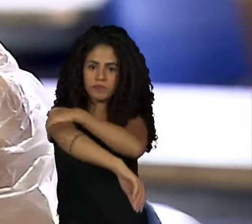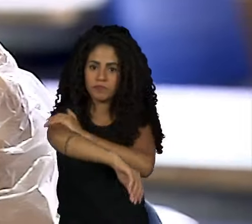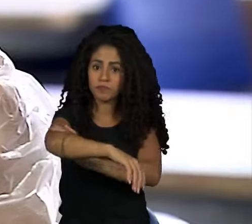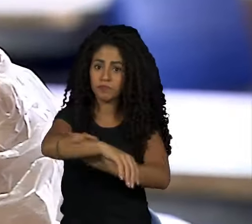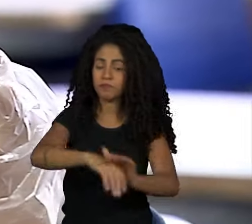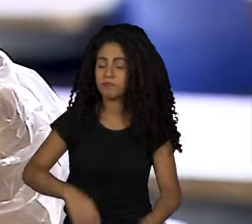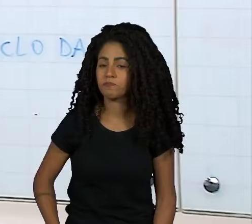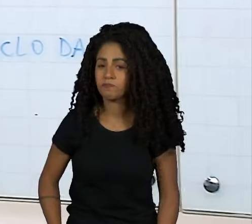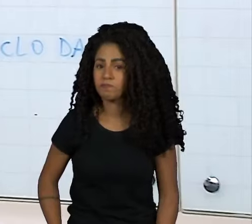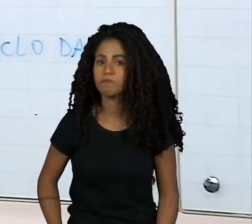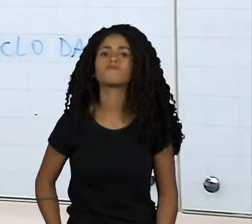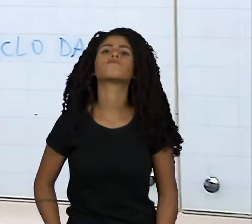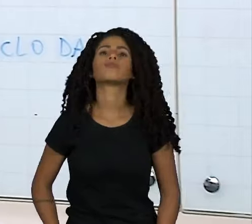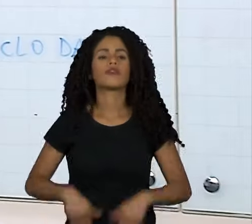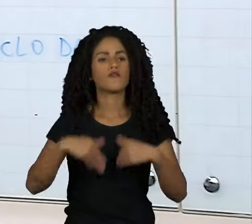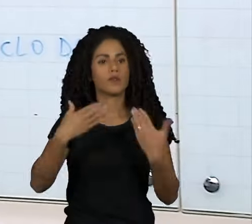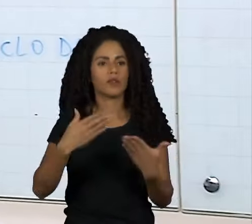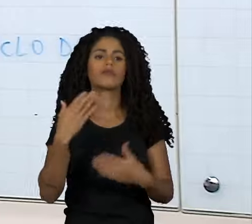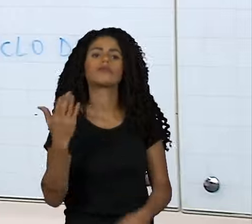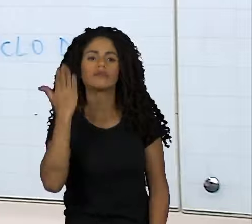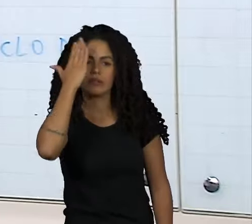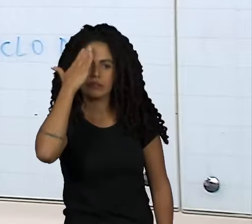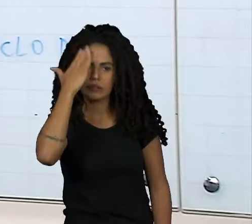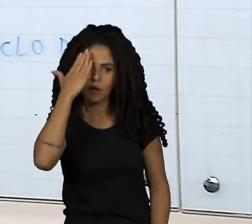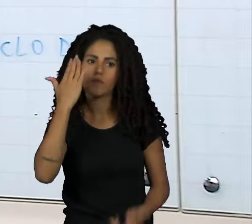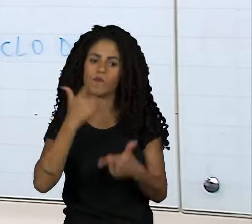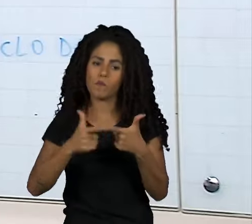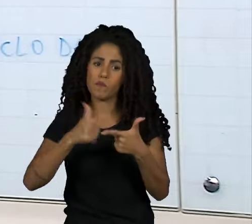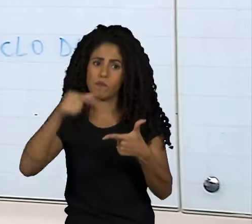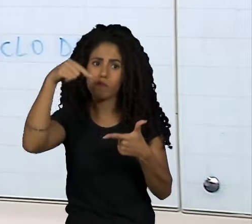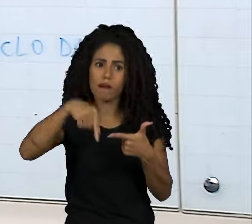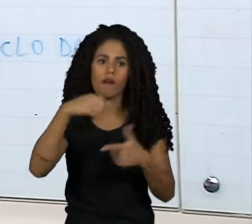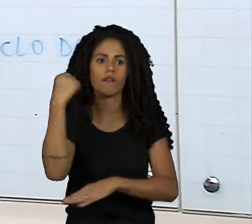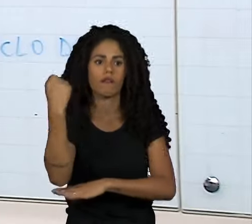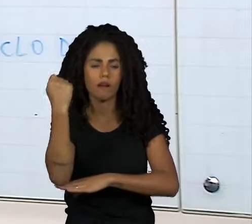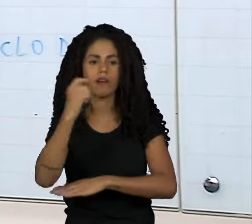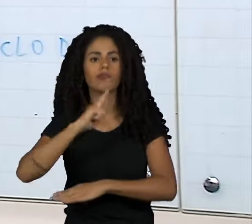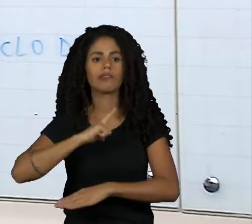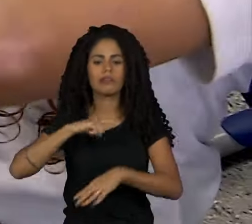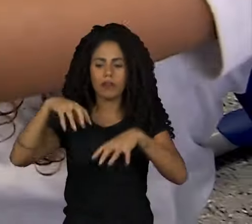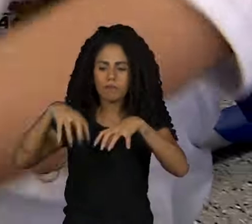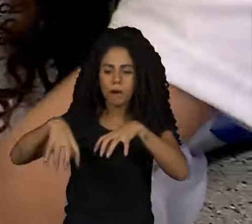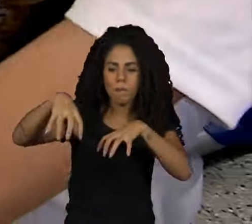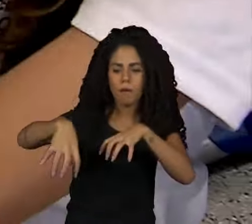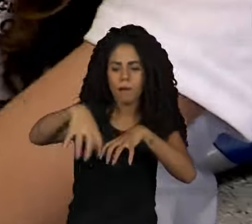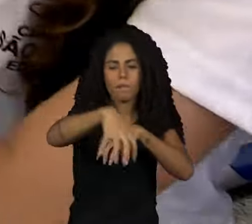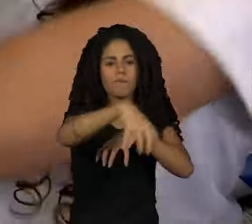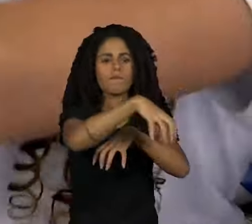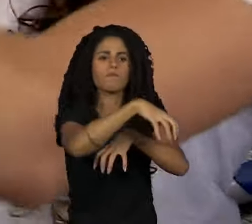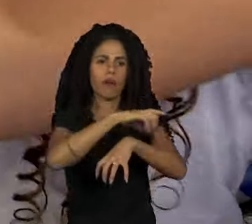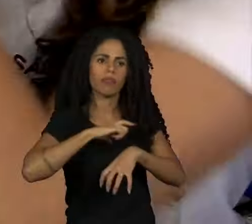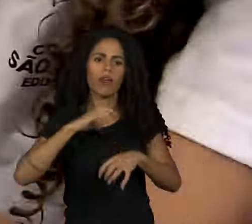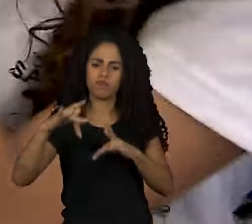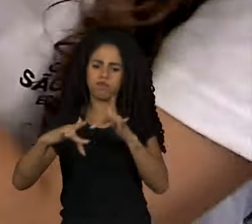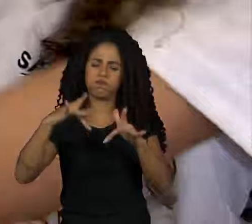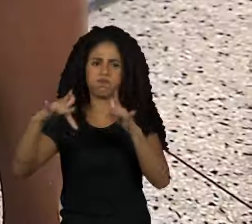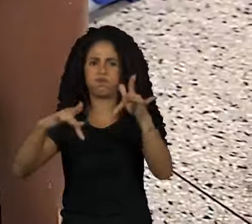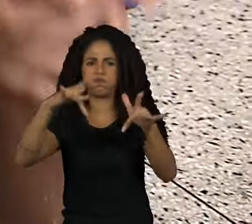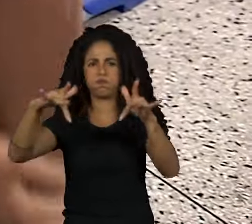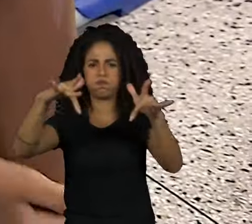Nós fizemos um combinado, a gente sabe que a situação é muito crítica mesmo, né? E nós temos várias áreas aqui de pontos de proliferação do mosquito. Então,